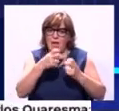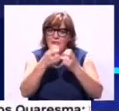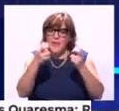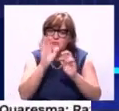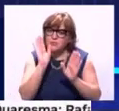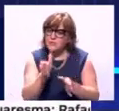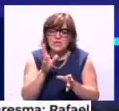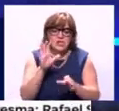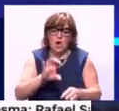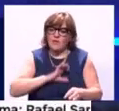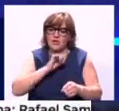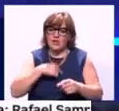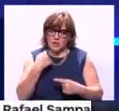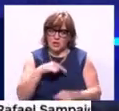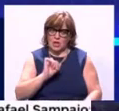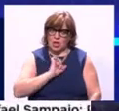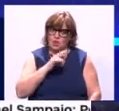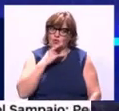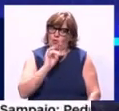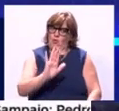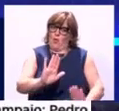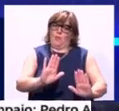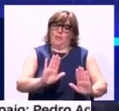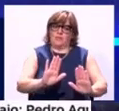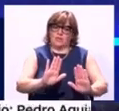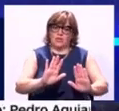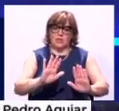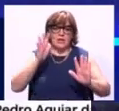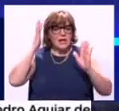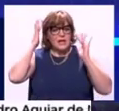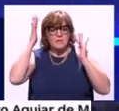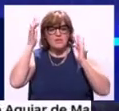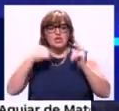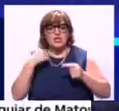lista? Nós temos os nossos nomes, Júlio. Sim, claro.